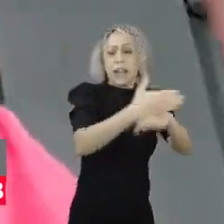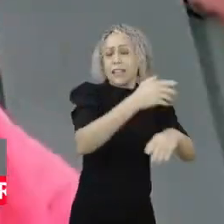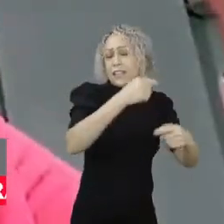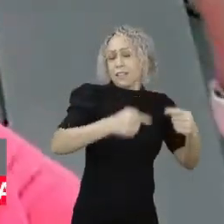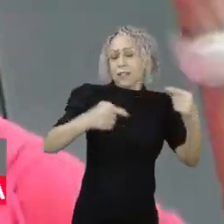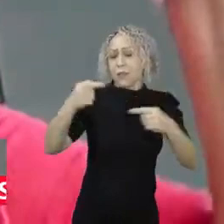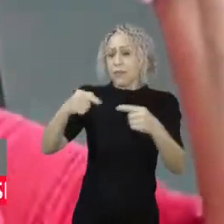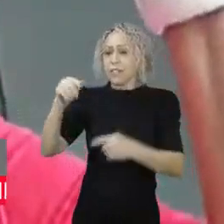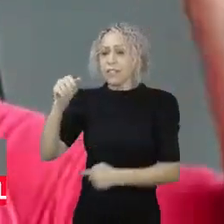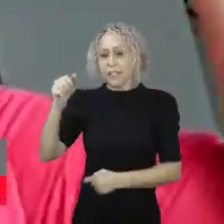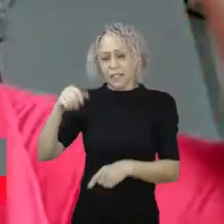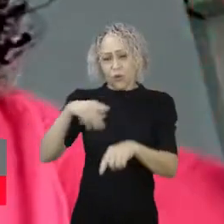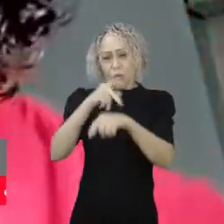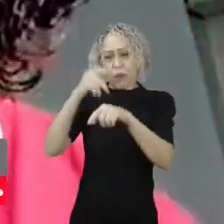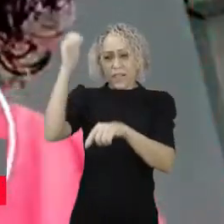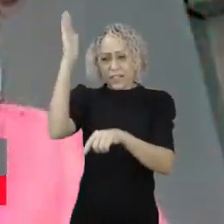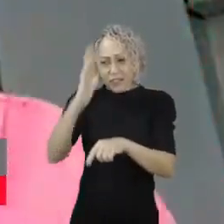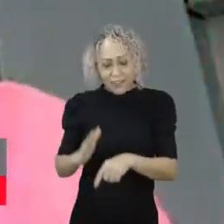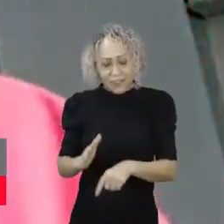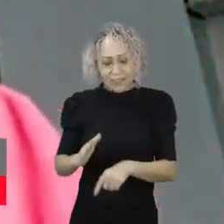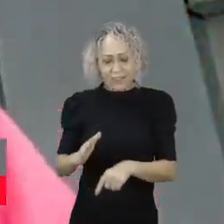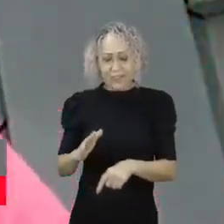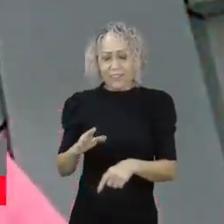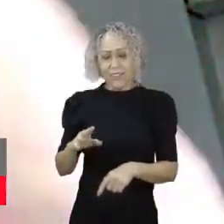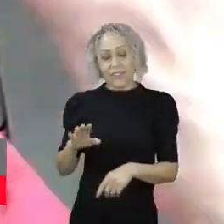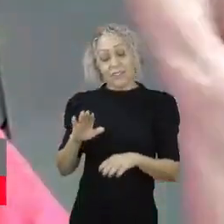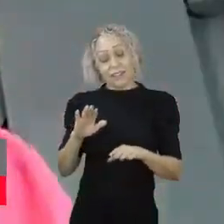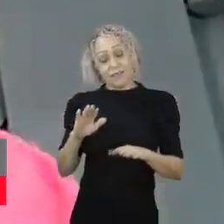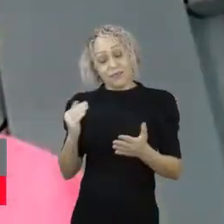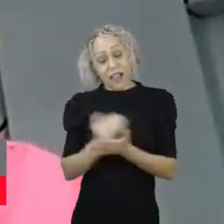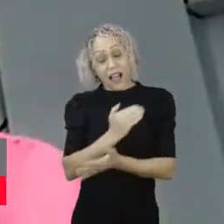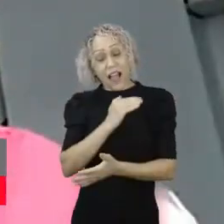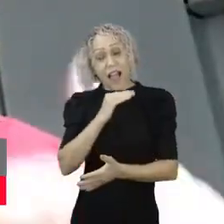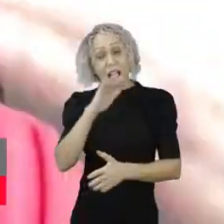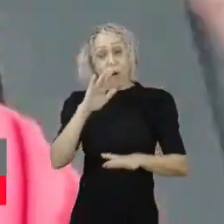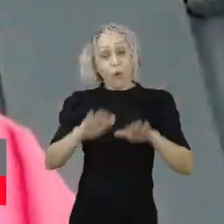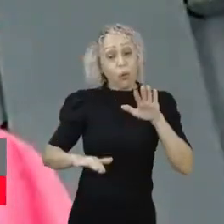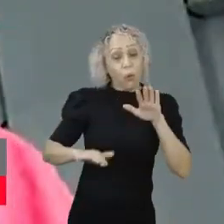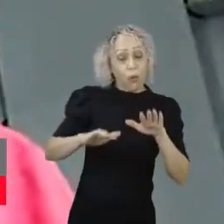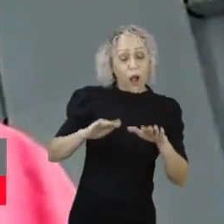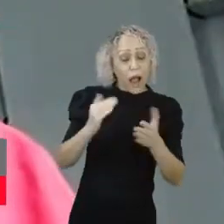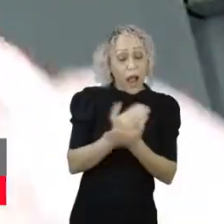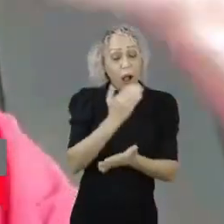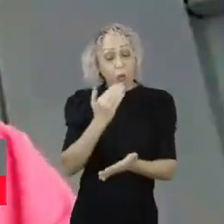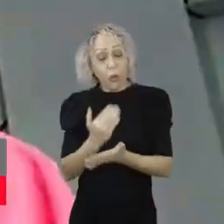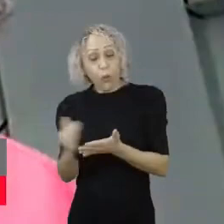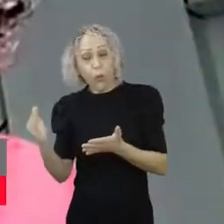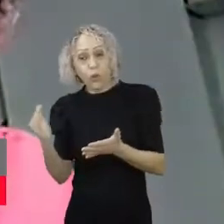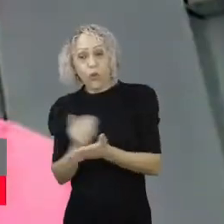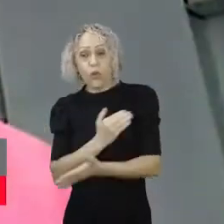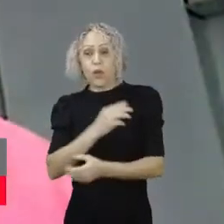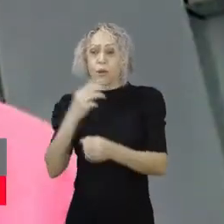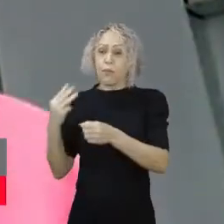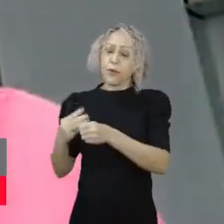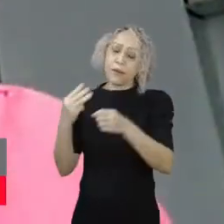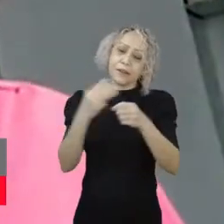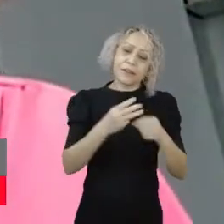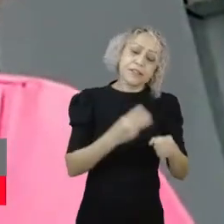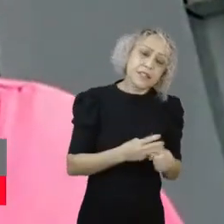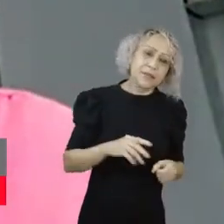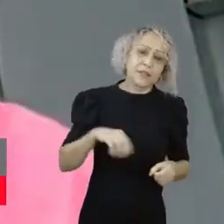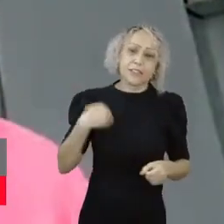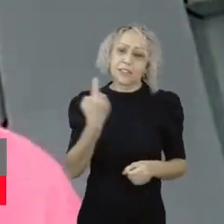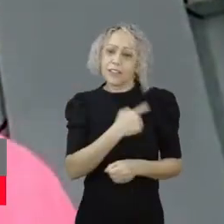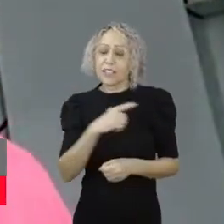que já tem 5, 7, 10, 11, 12, mas, evidentemente, manter e ampliar onde